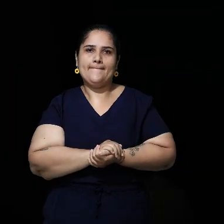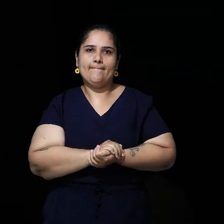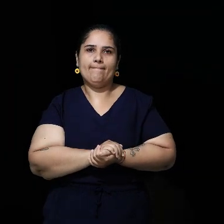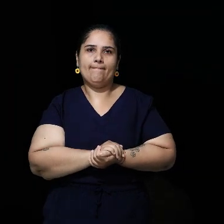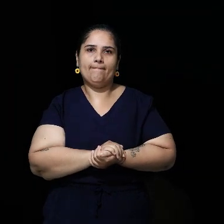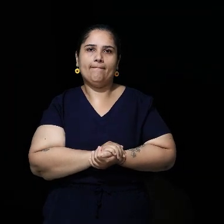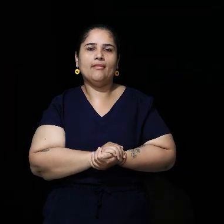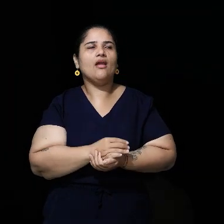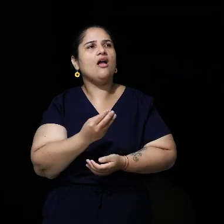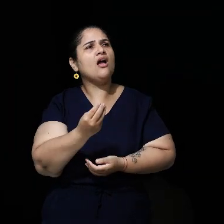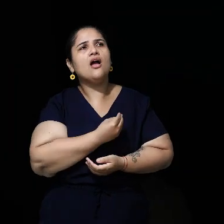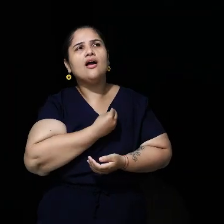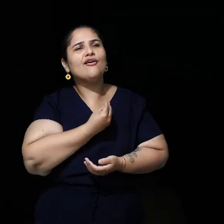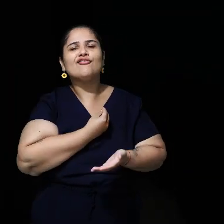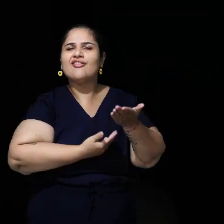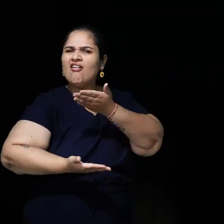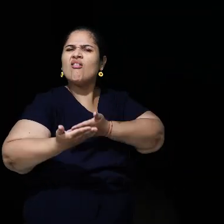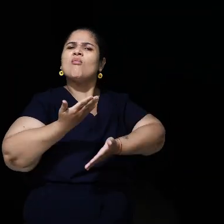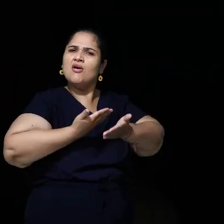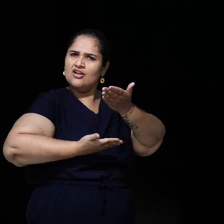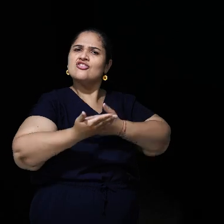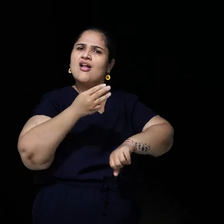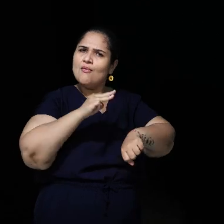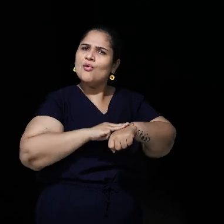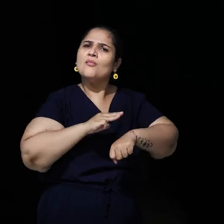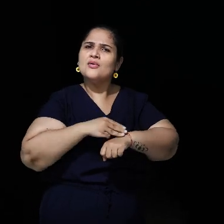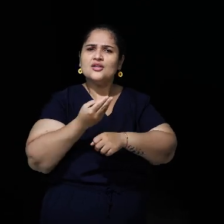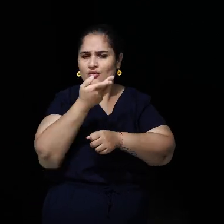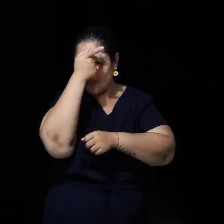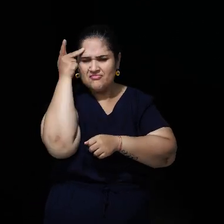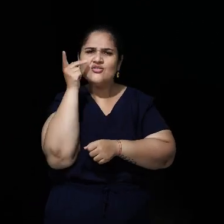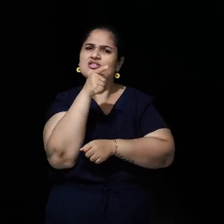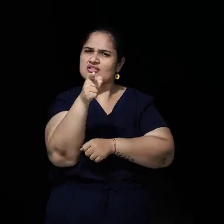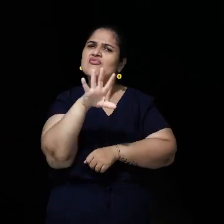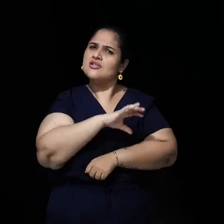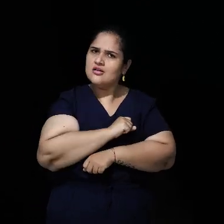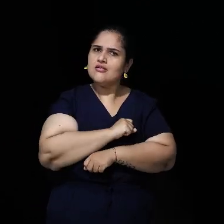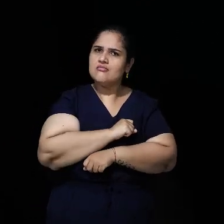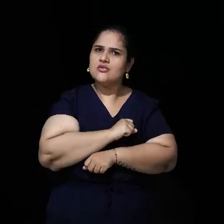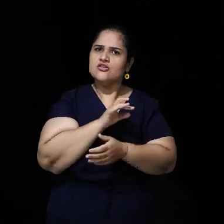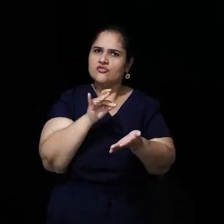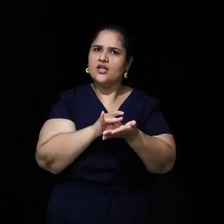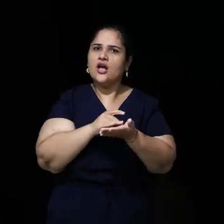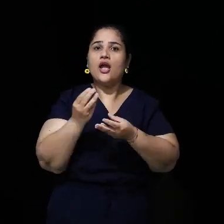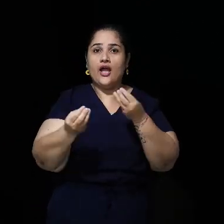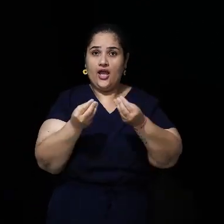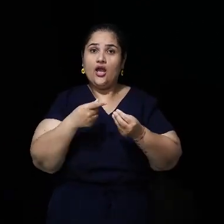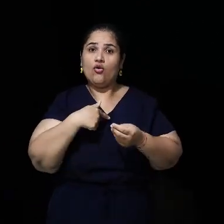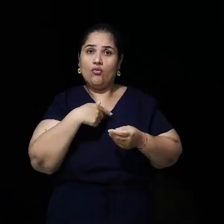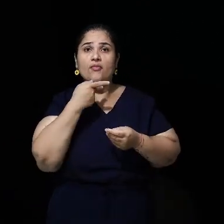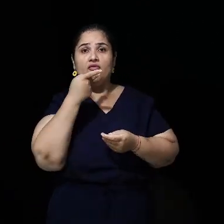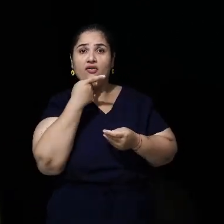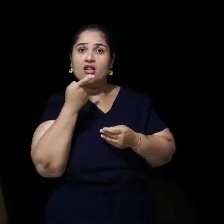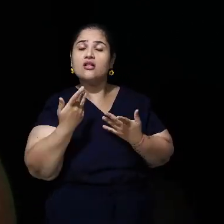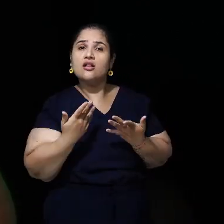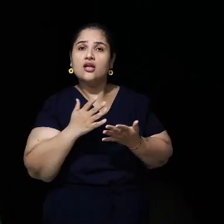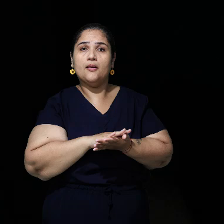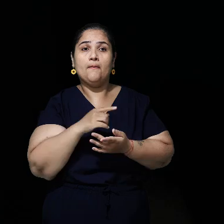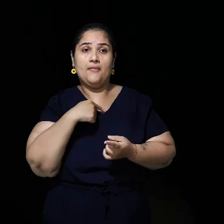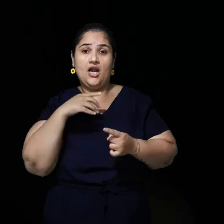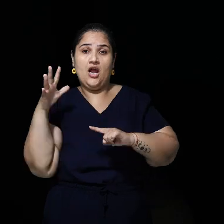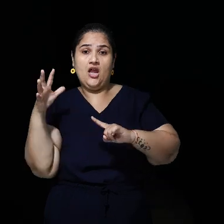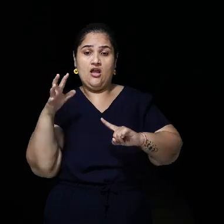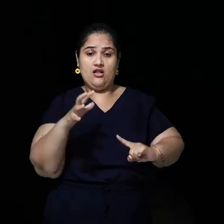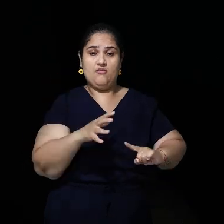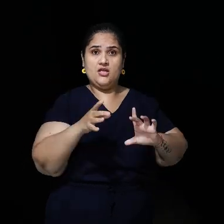Cara, a vida é compartilhar momento com as pessoas que você ama. Entendeu? Foi como eu falei, pra me livrar da depressão, eu tive que querer